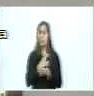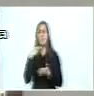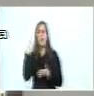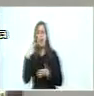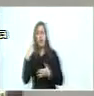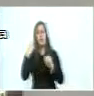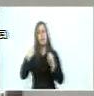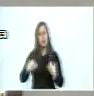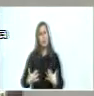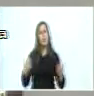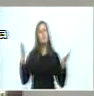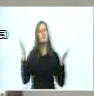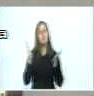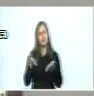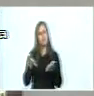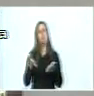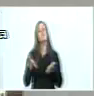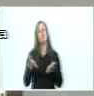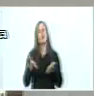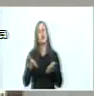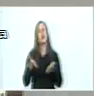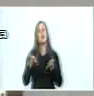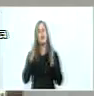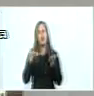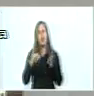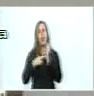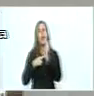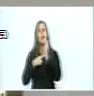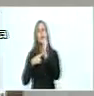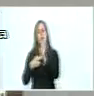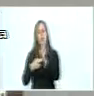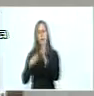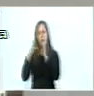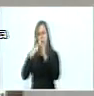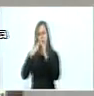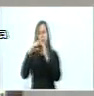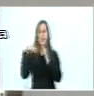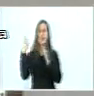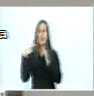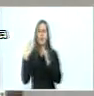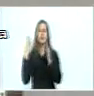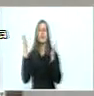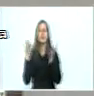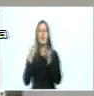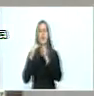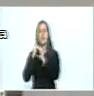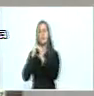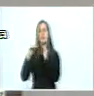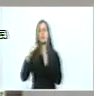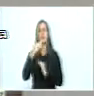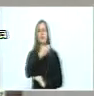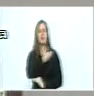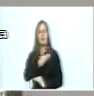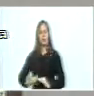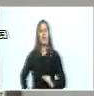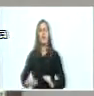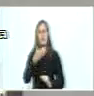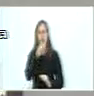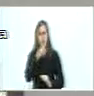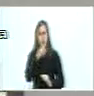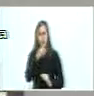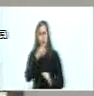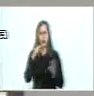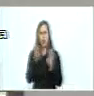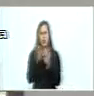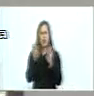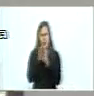vereadores, né, já foi feito com a representação dessa casa encaminhada para o governador, e também